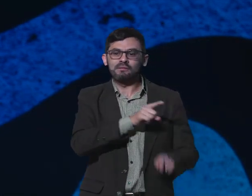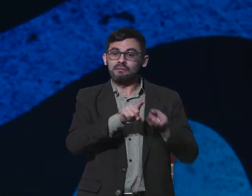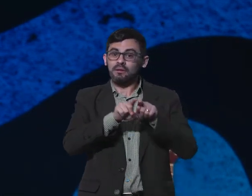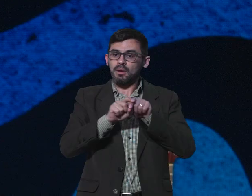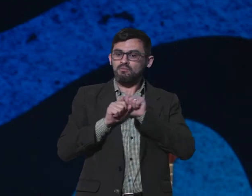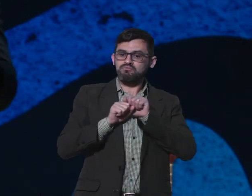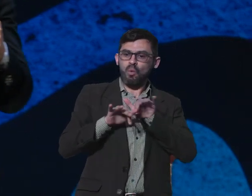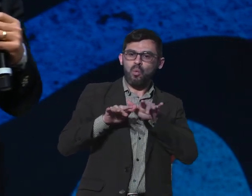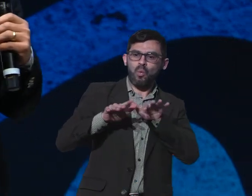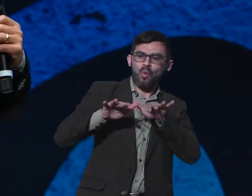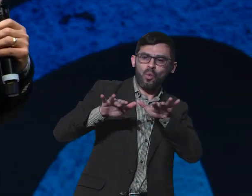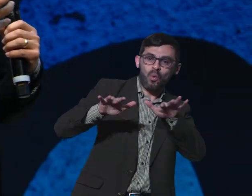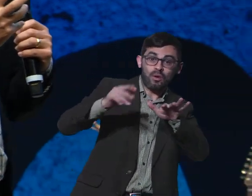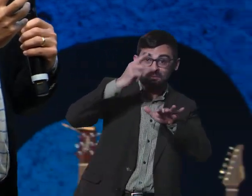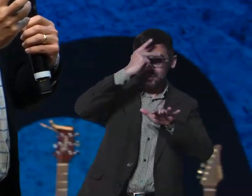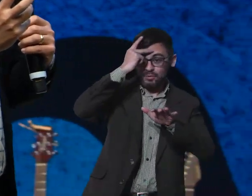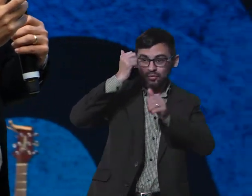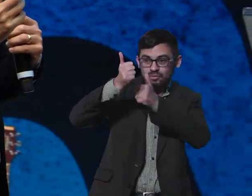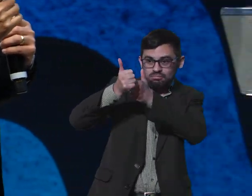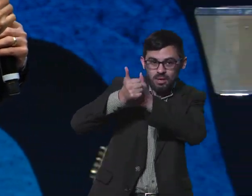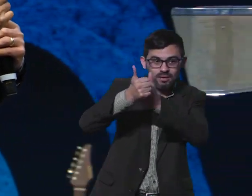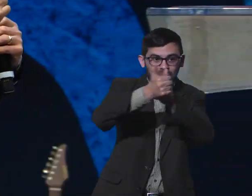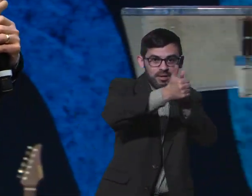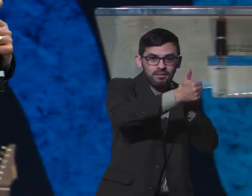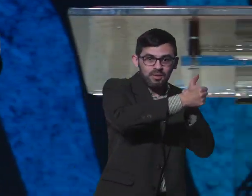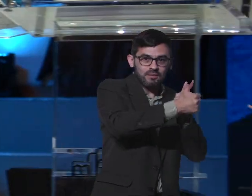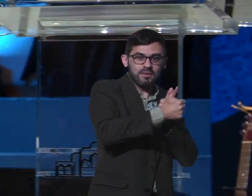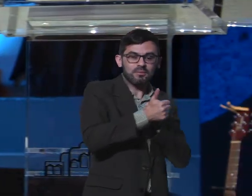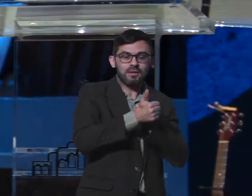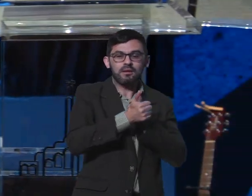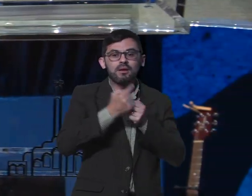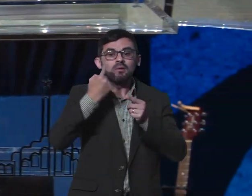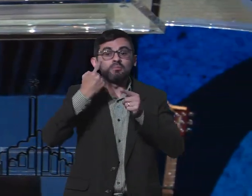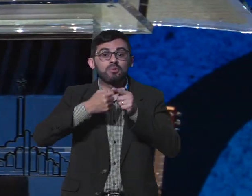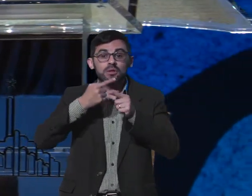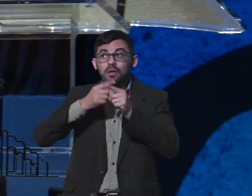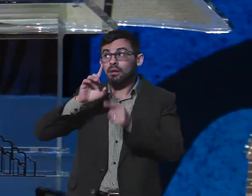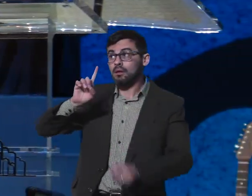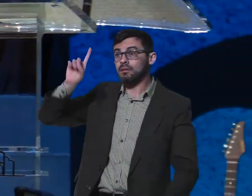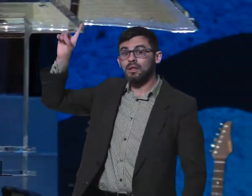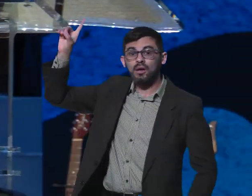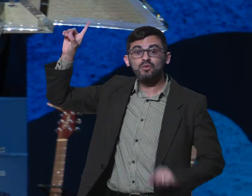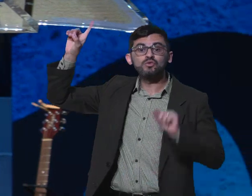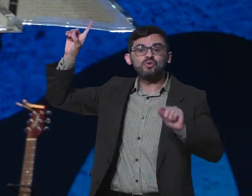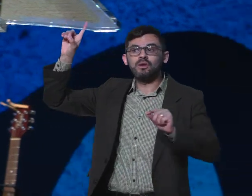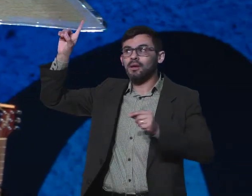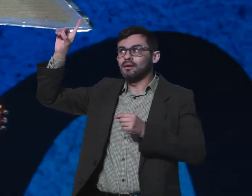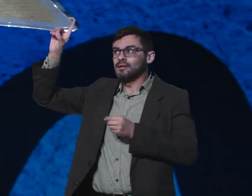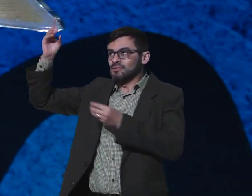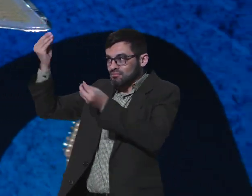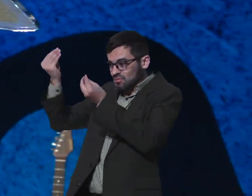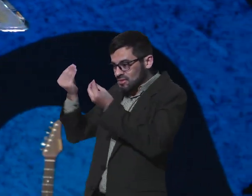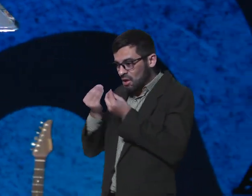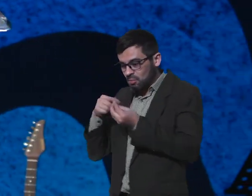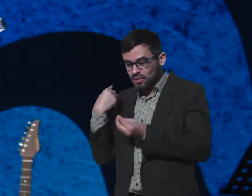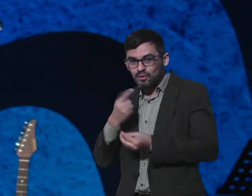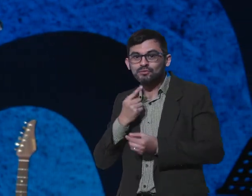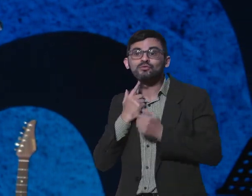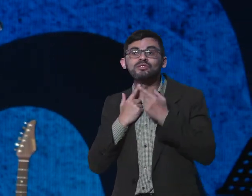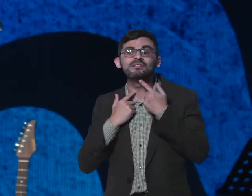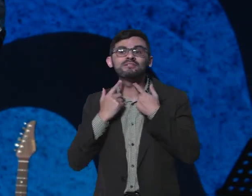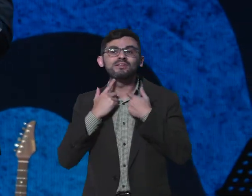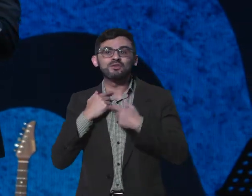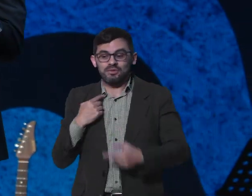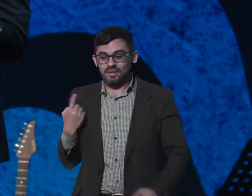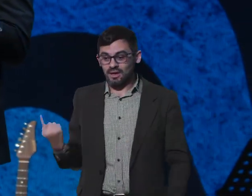espalhasse a eternidade para as pessoas que estão ao seu redor. Porque Deus plantou o desejo pela eternidade no